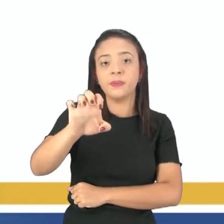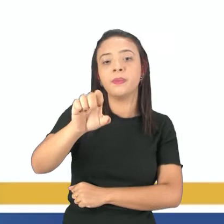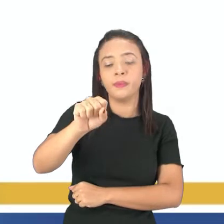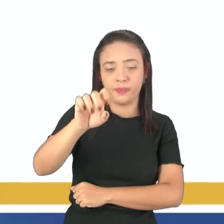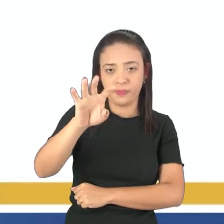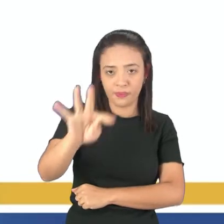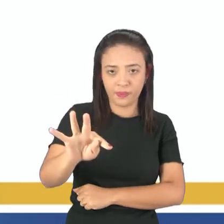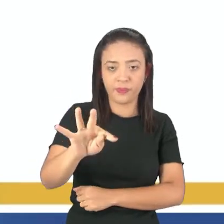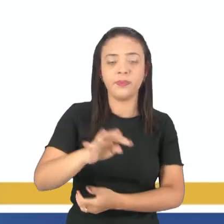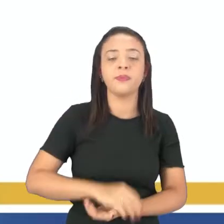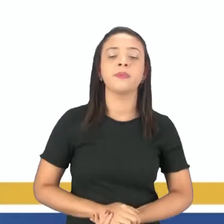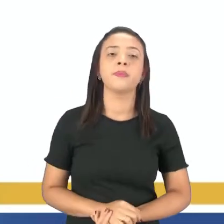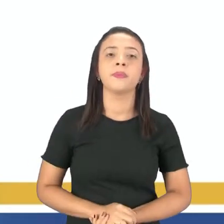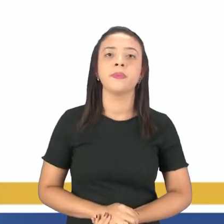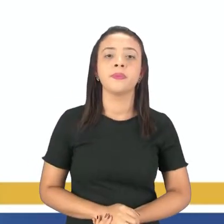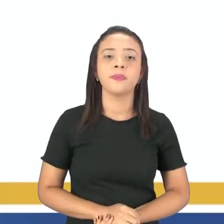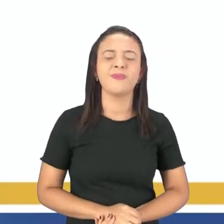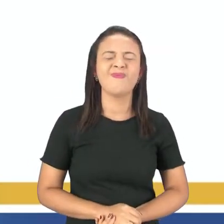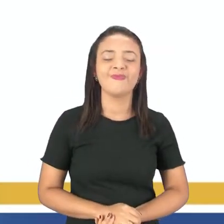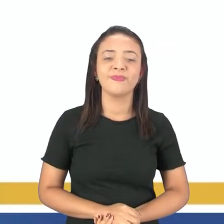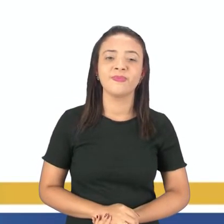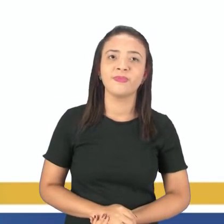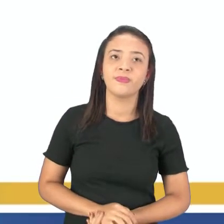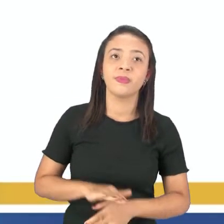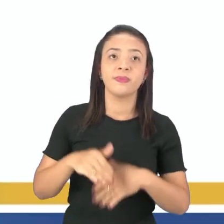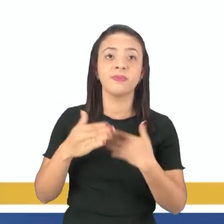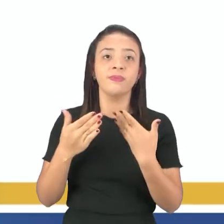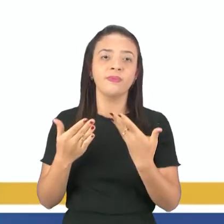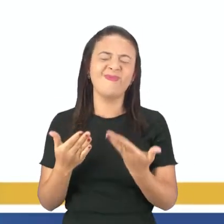depois acrescentamos o EST, ok?